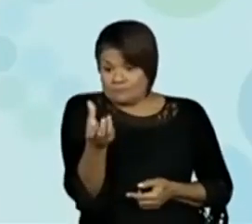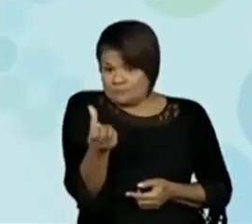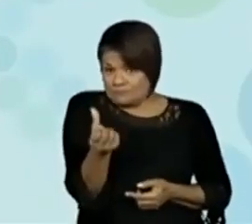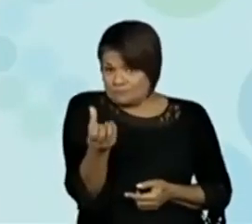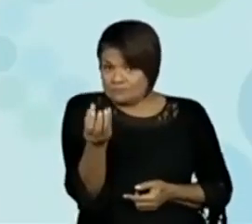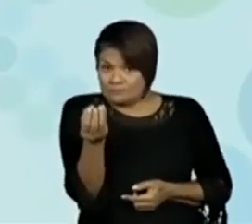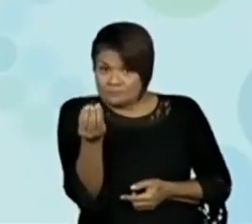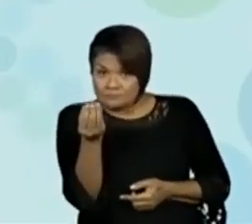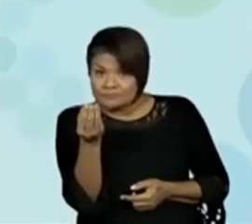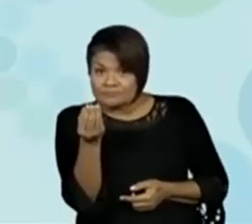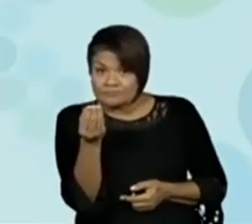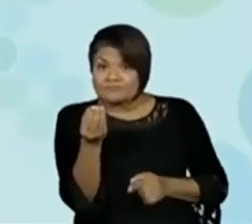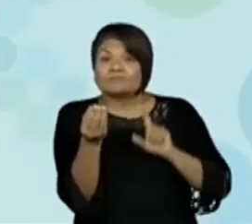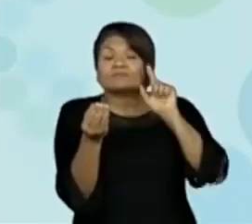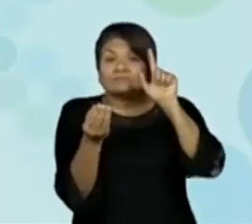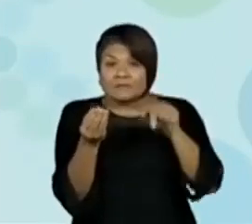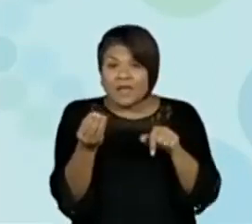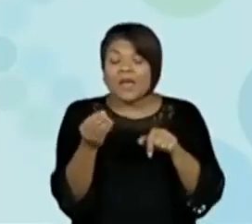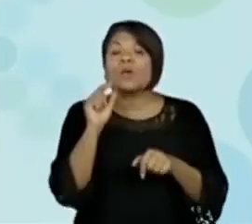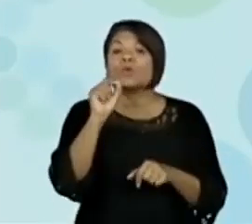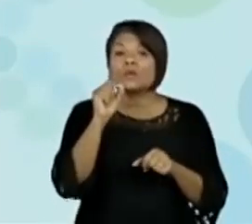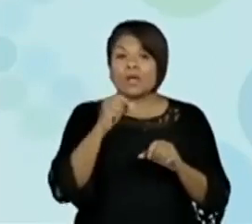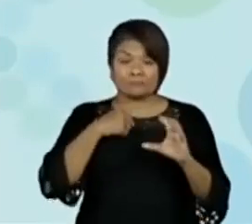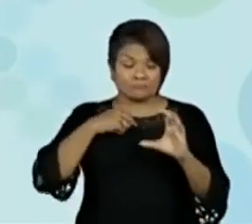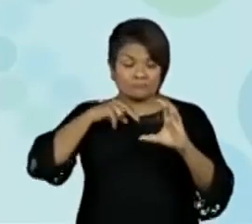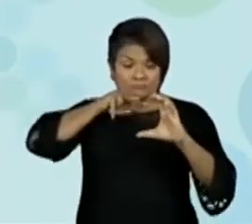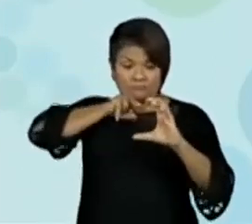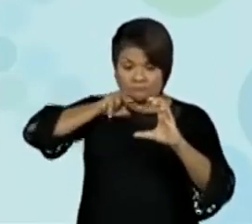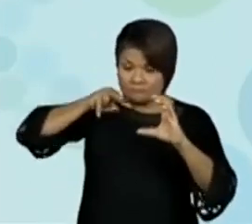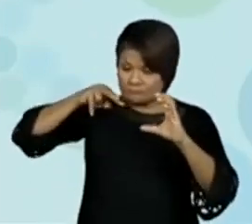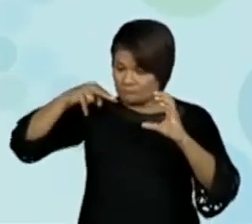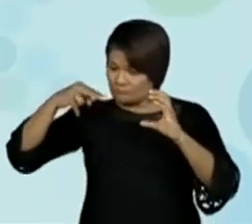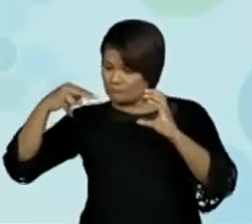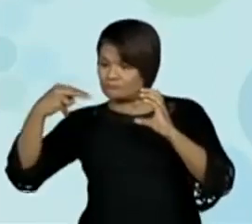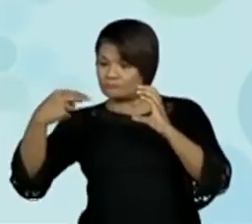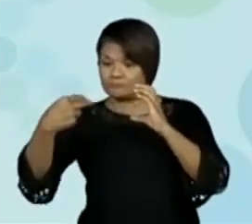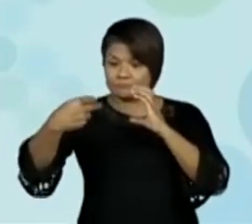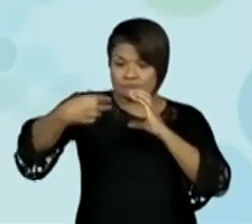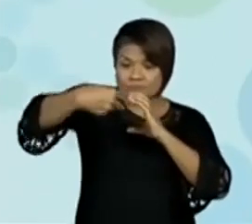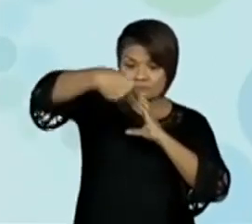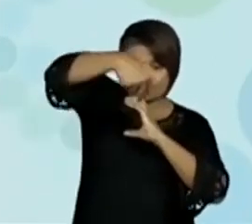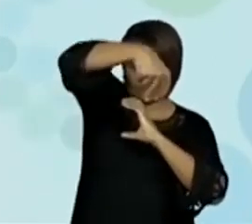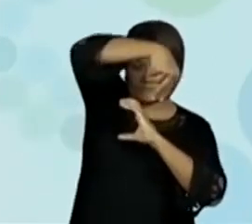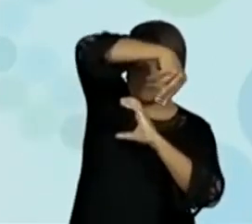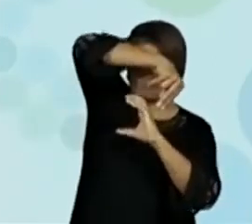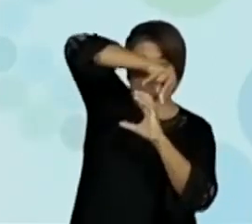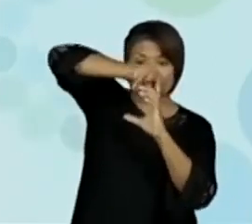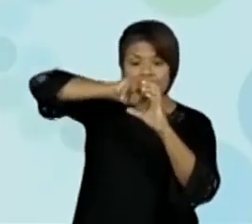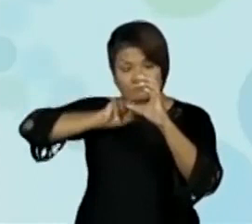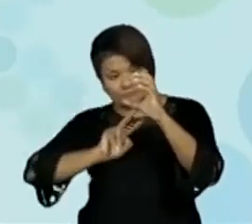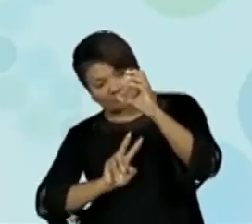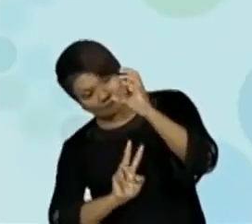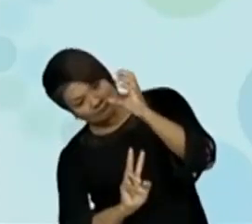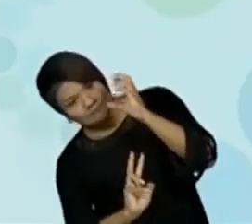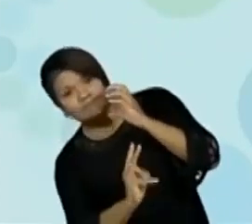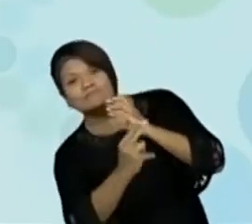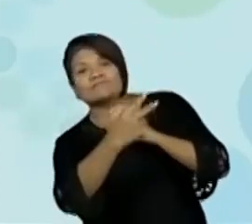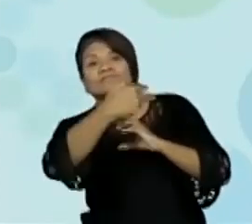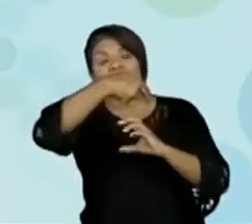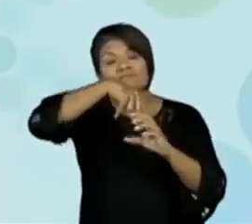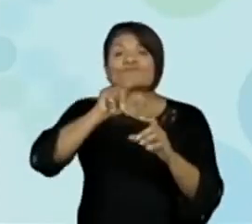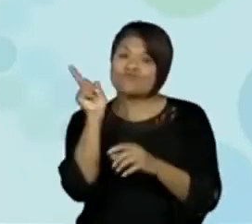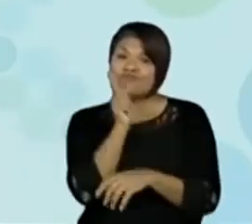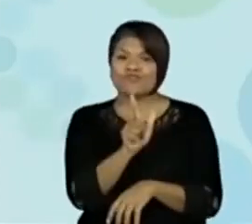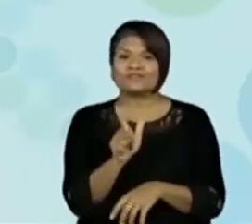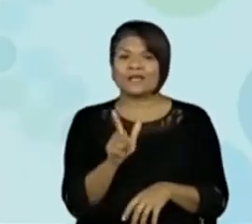360 é aquelas imagens que a gente consegue ampliar bastante o espaço. E aí a gente consegue enxergar como se a gente estivesse no lugar. E